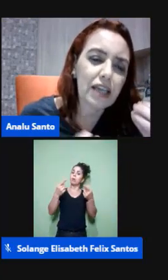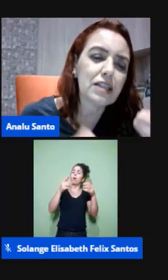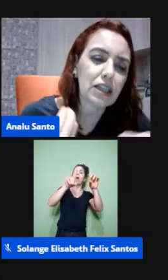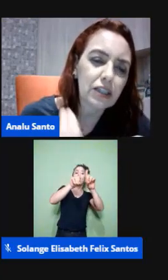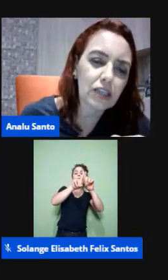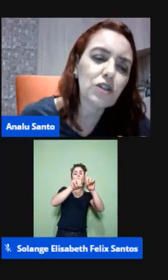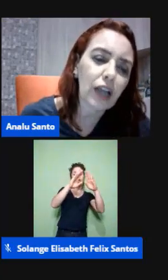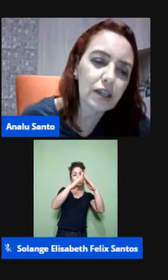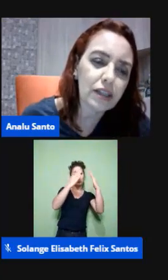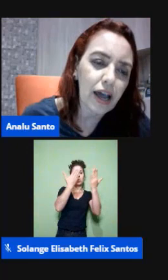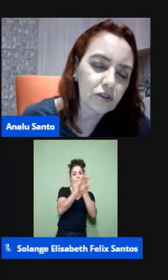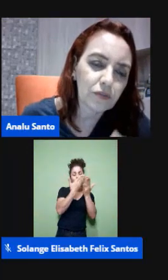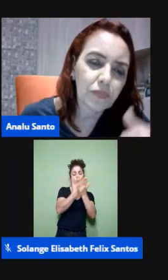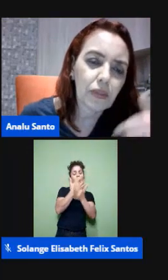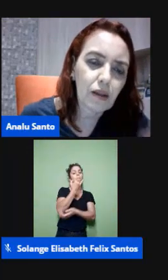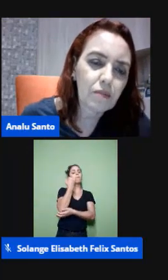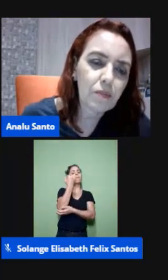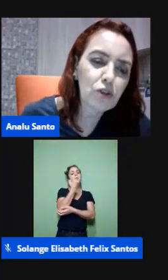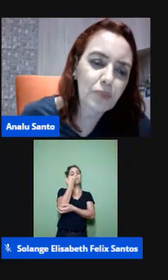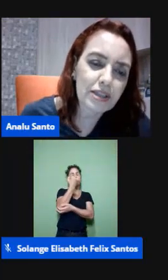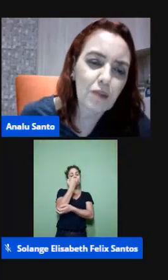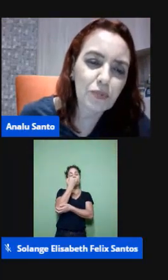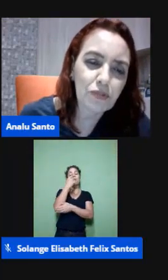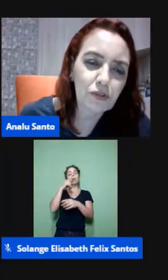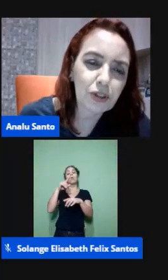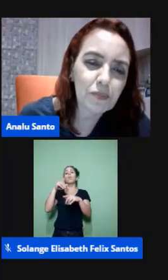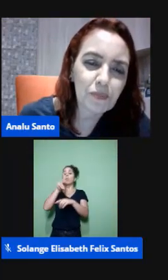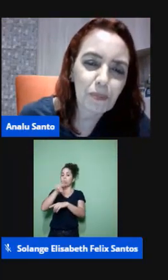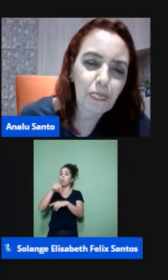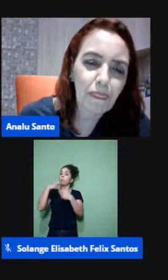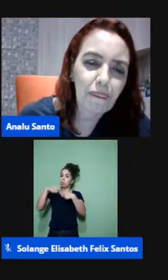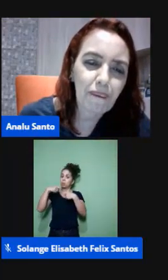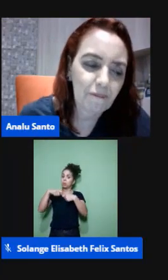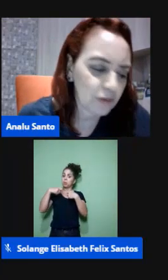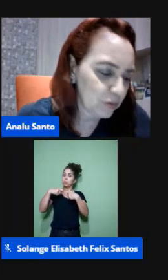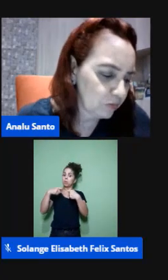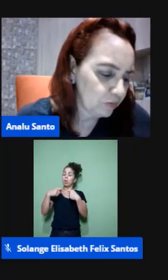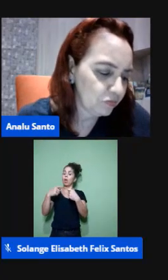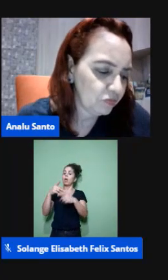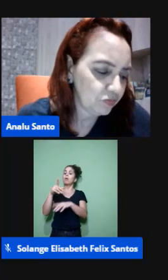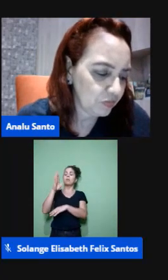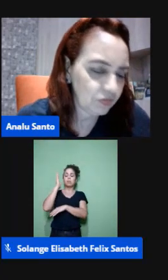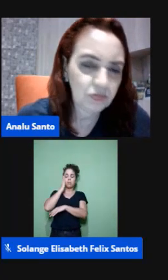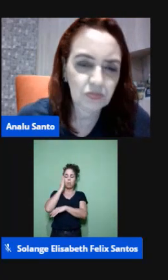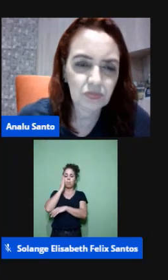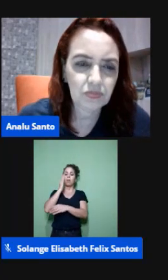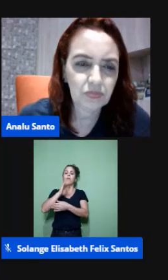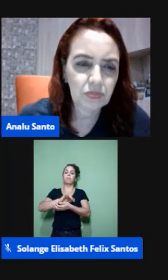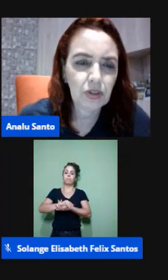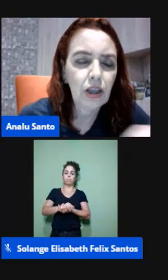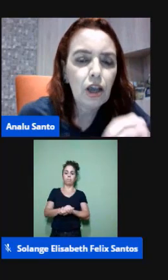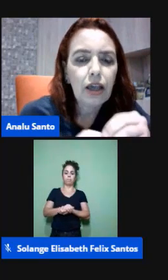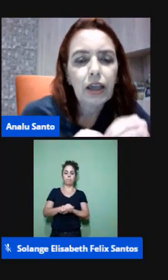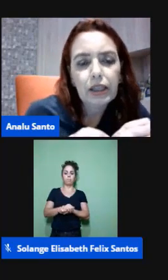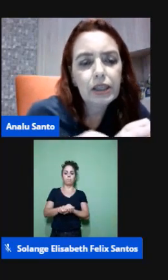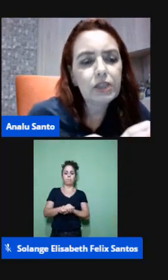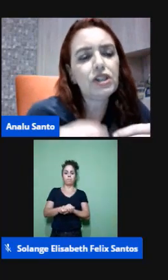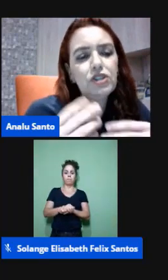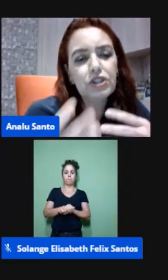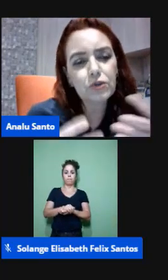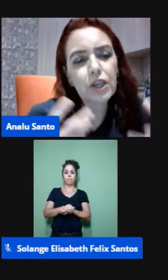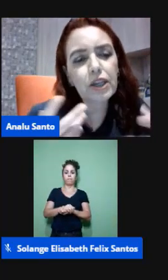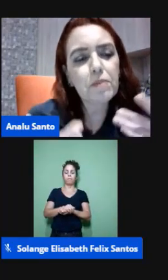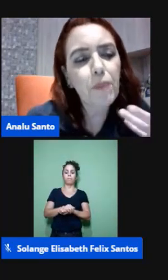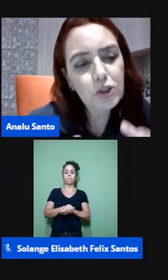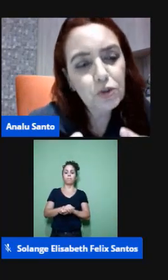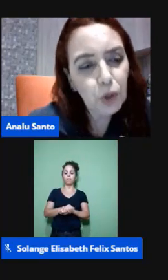precisa ter essa intencionalidade. Pode passar, por favor? E,